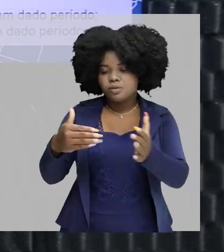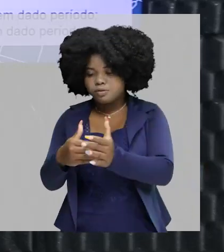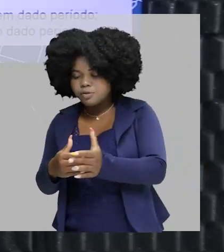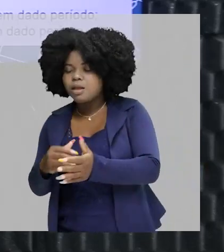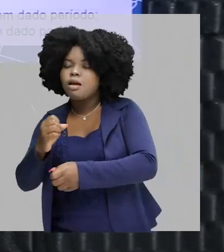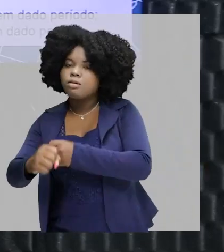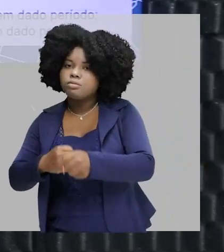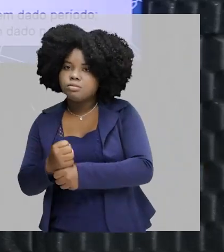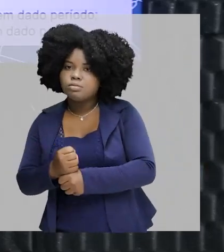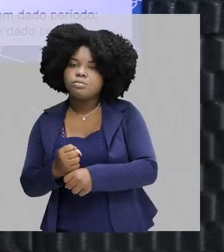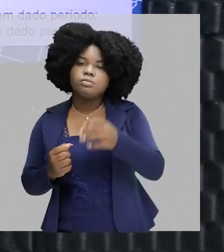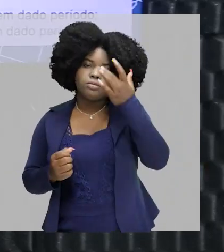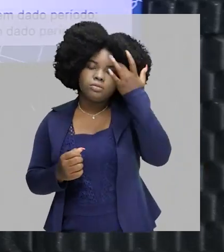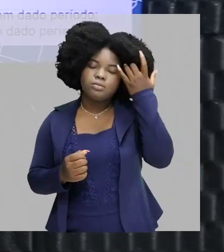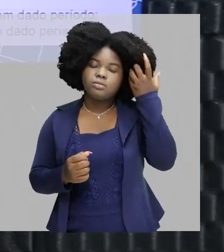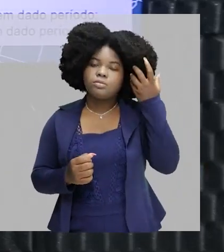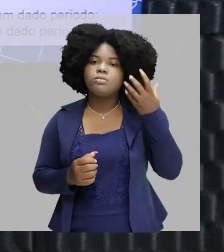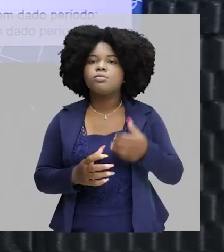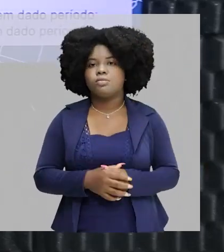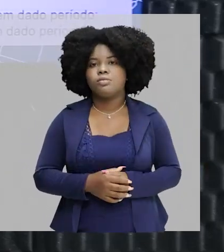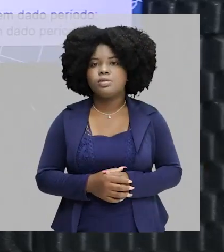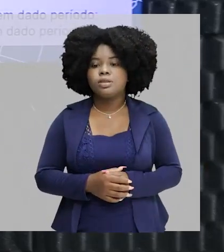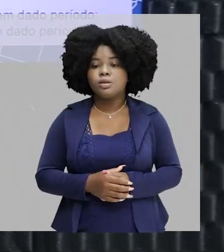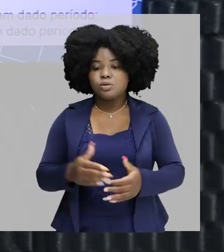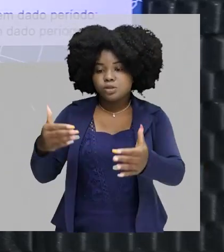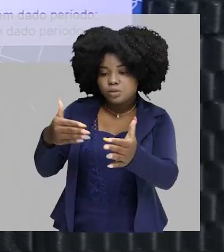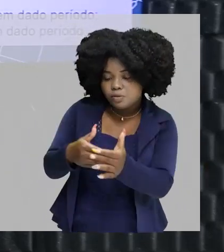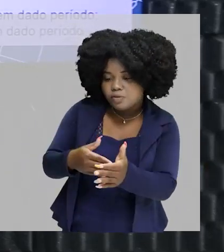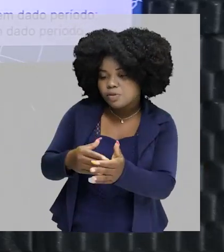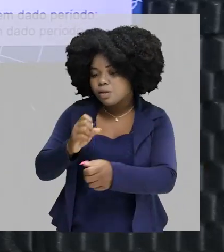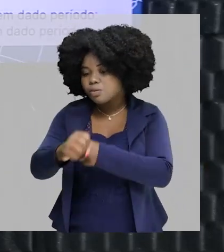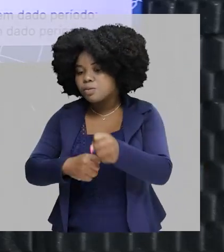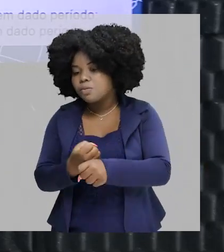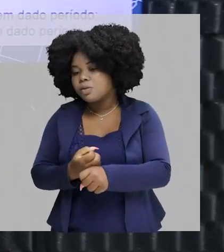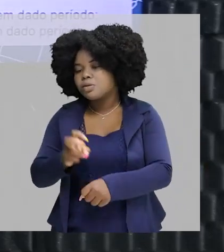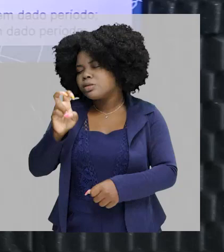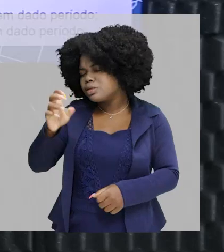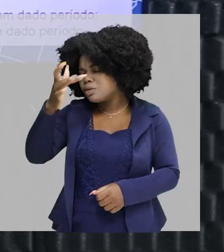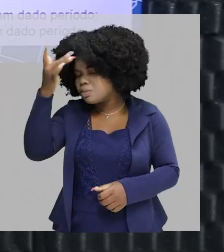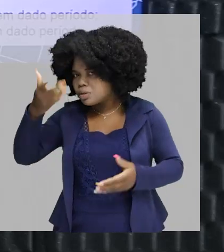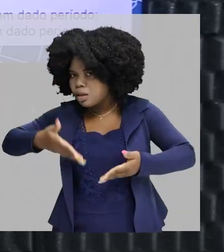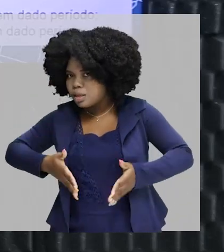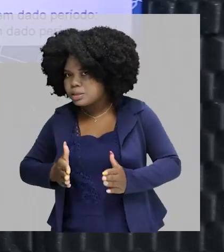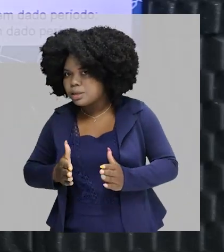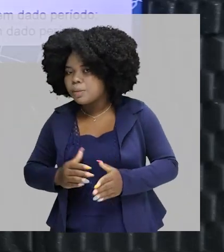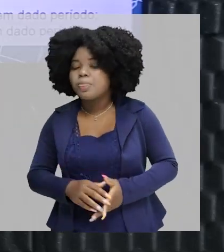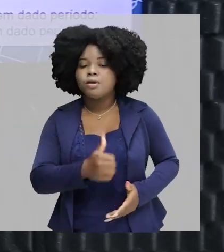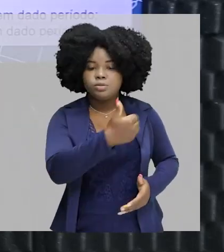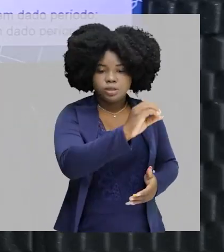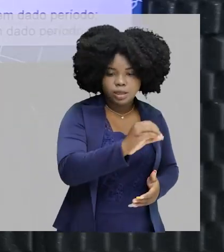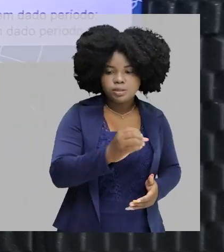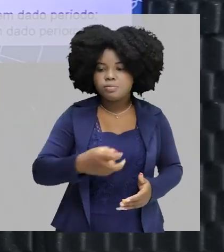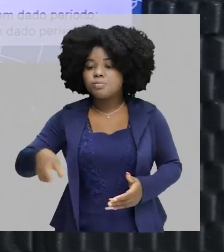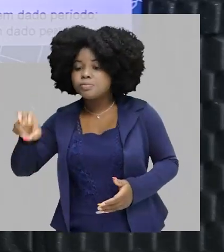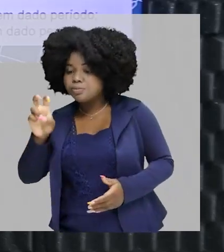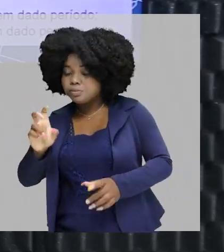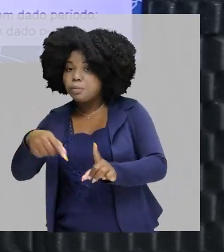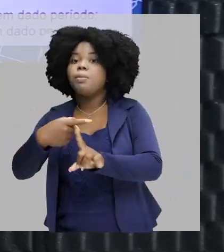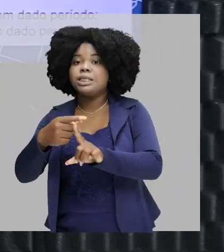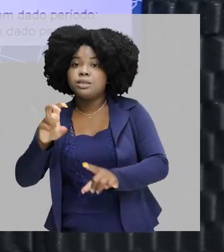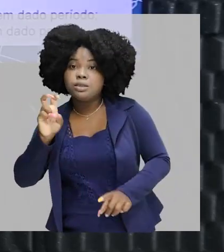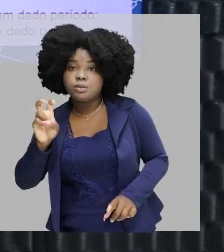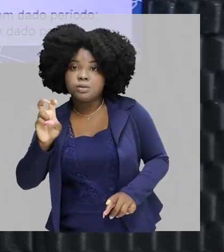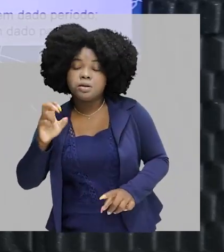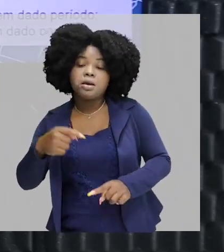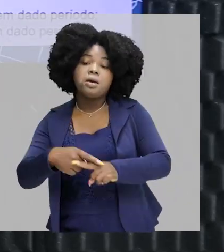do ano, galera, vamos supor que nasceram 5 pessoas. Então, a população desse país passou de 10 para 5. Né? Só que, nesse